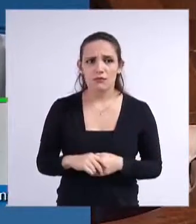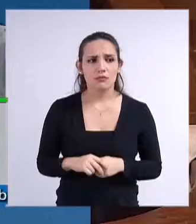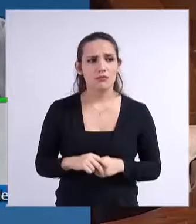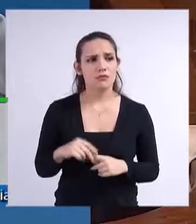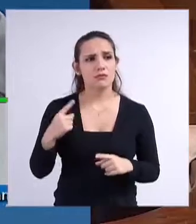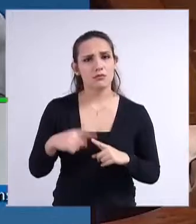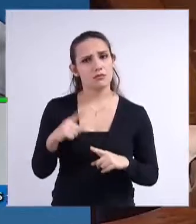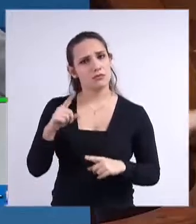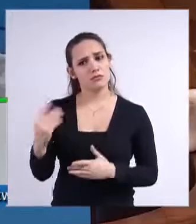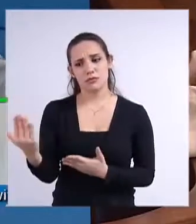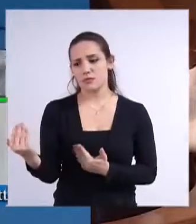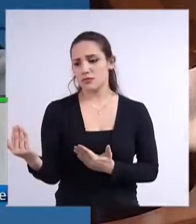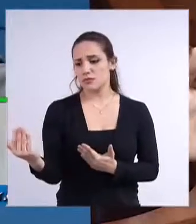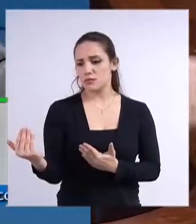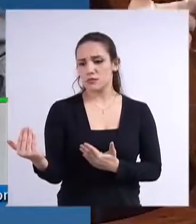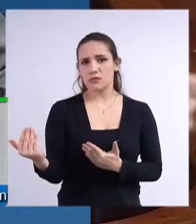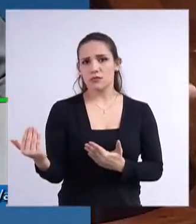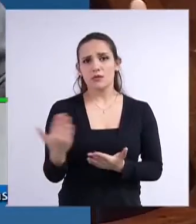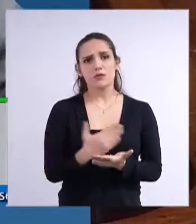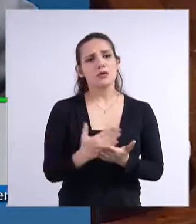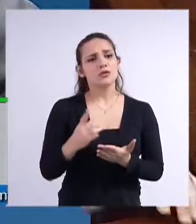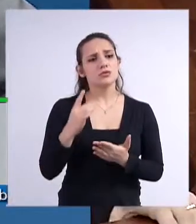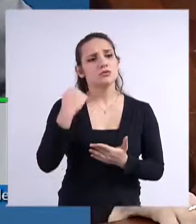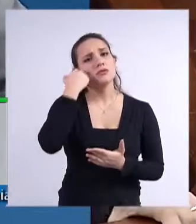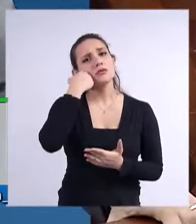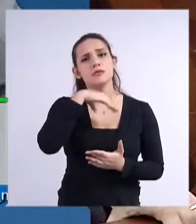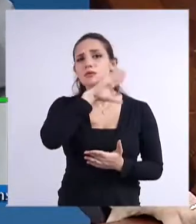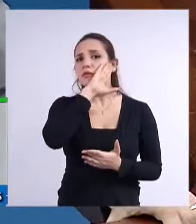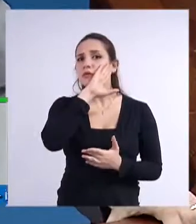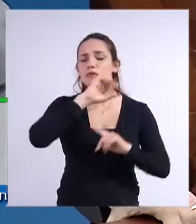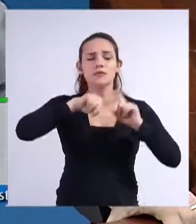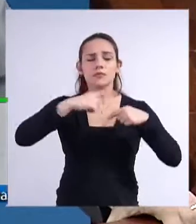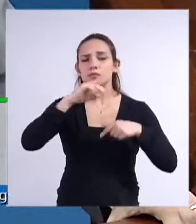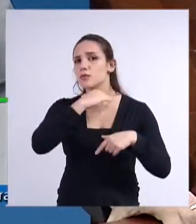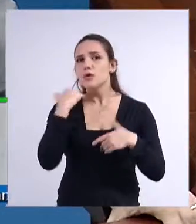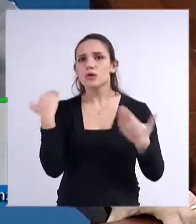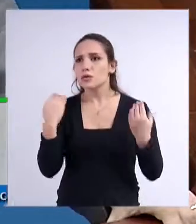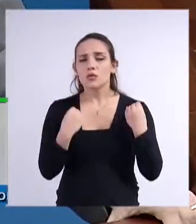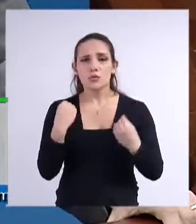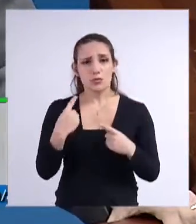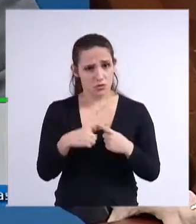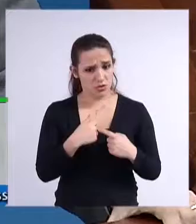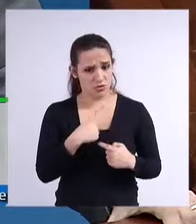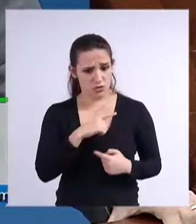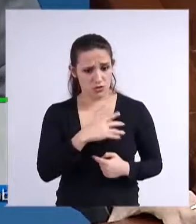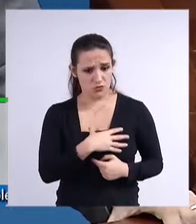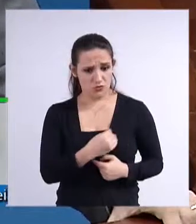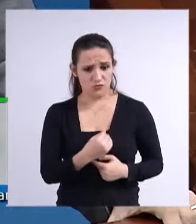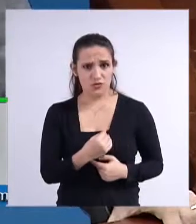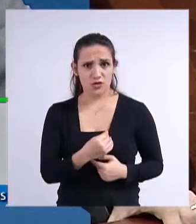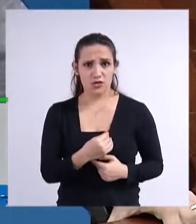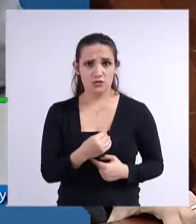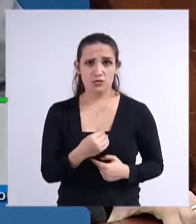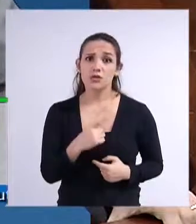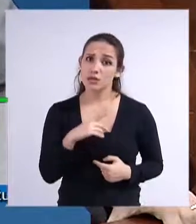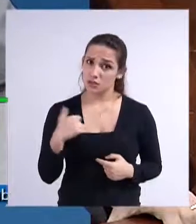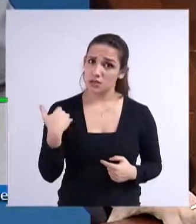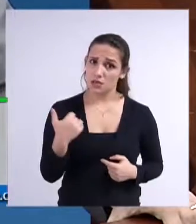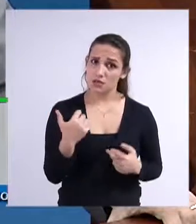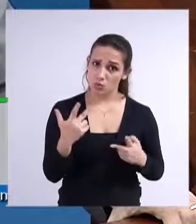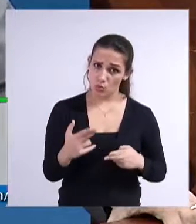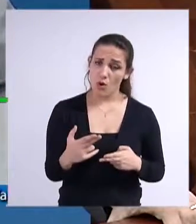um jovem que começa com febre, eu tenho um filho também de 11 anos, que passou por dengue há poucos dias,